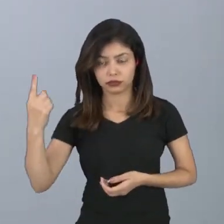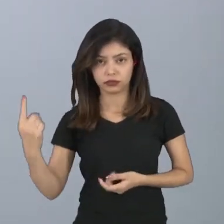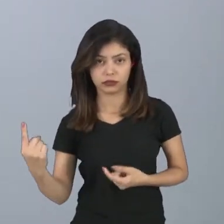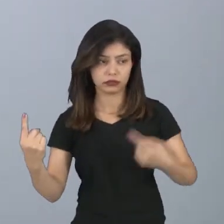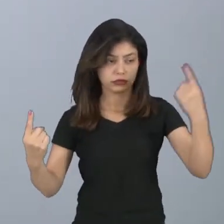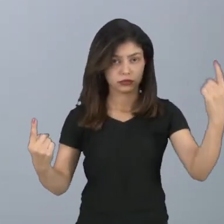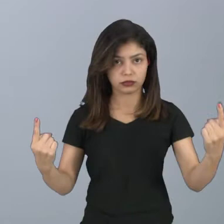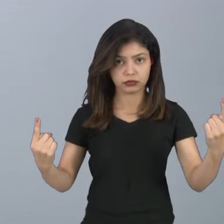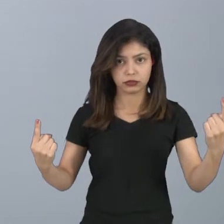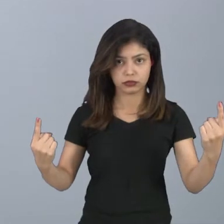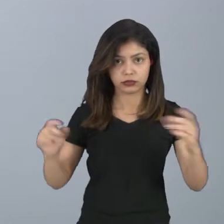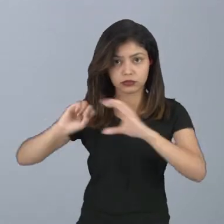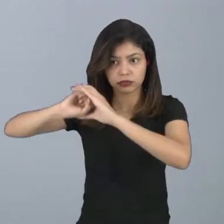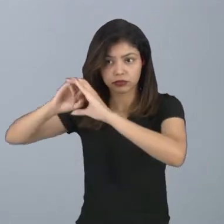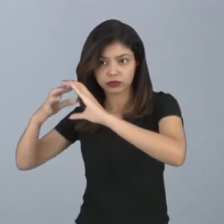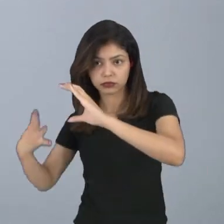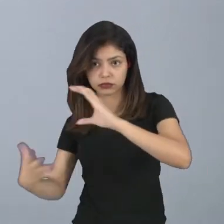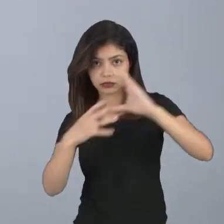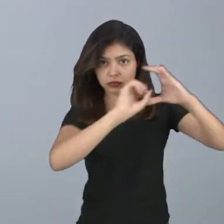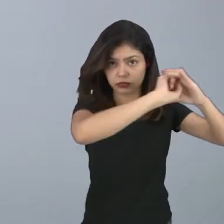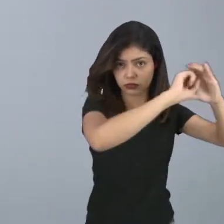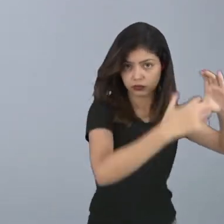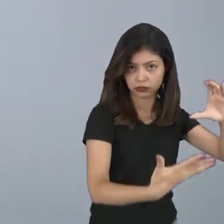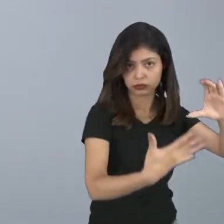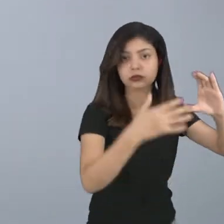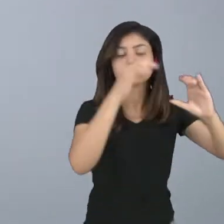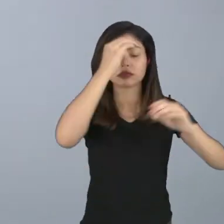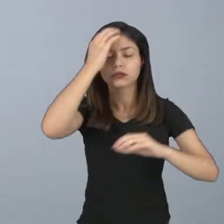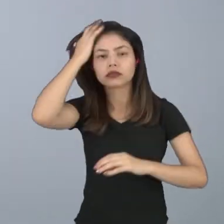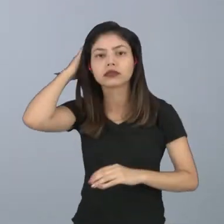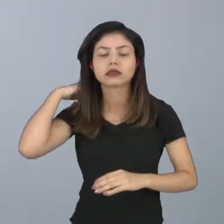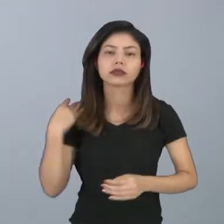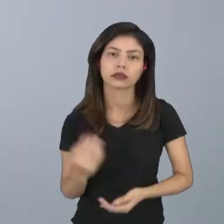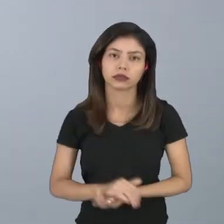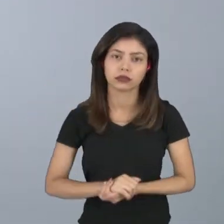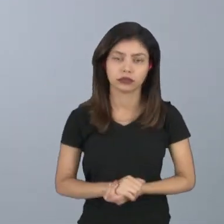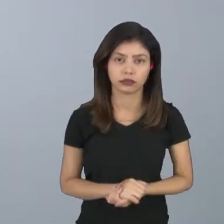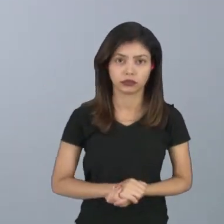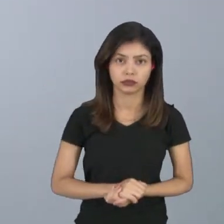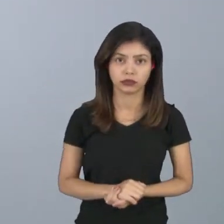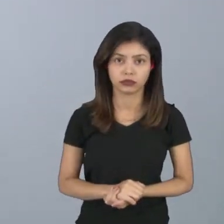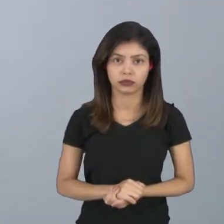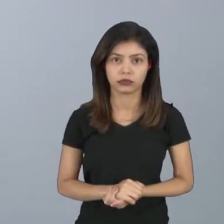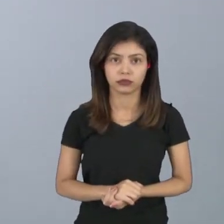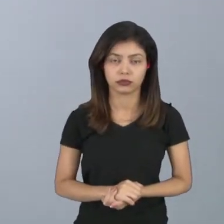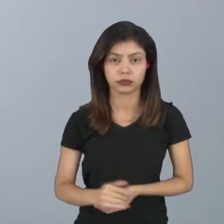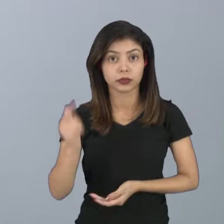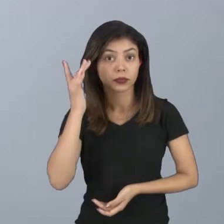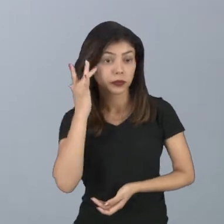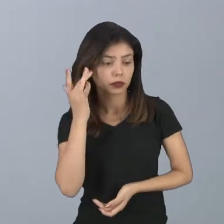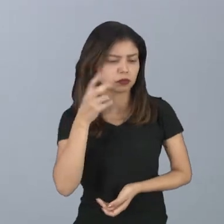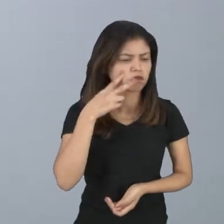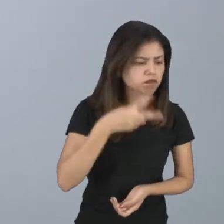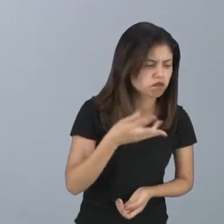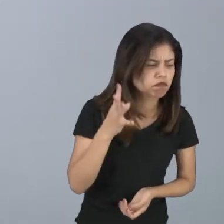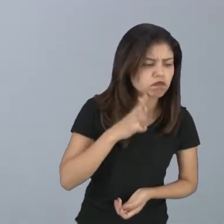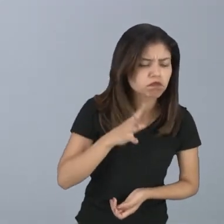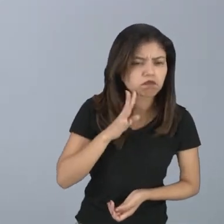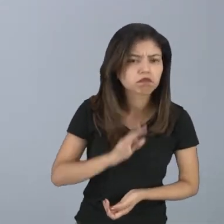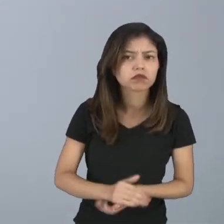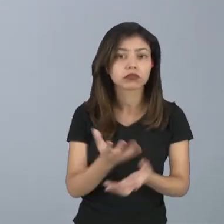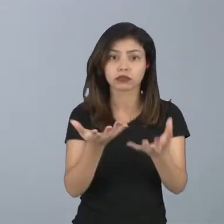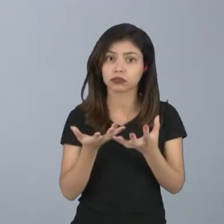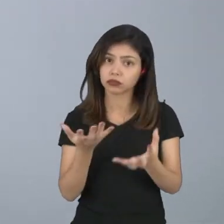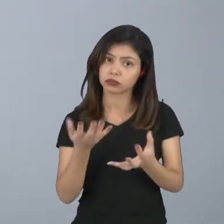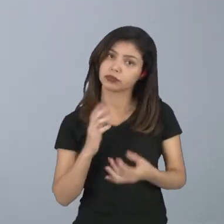uma característica deste elemento X aqui, desse organismo X, que eu acho interessante, e eu quero